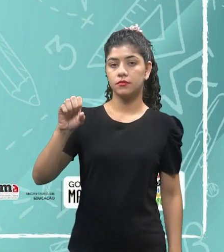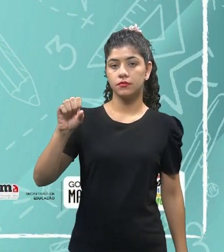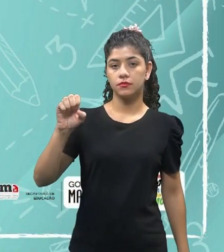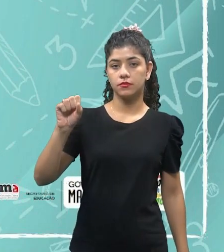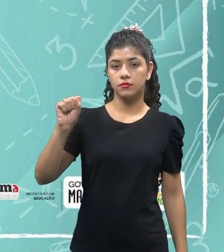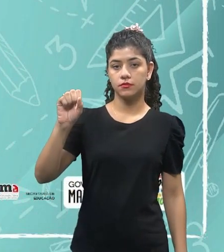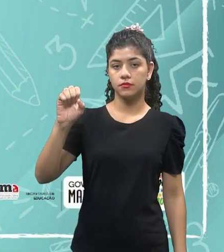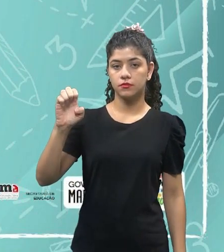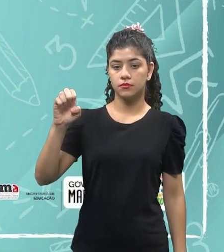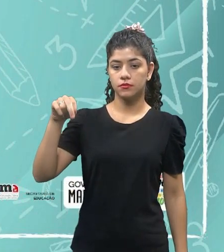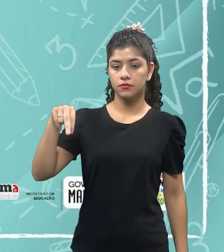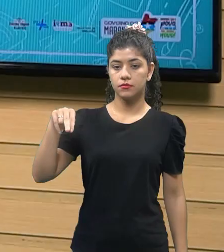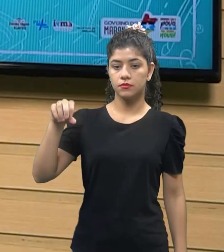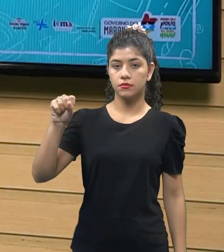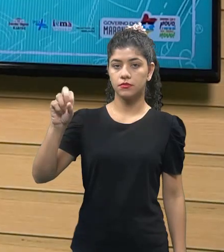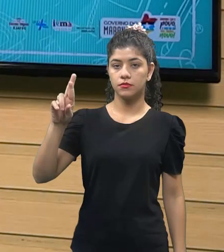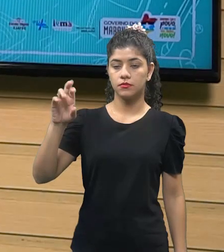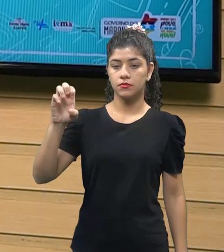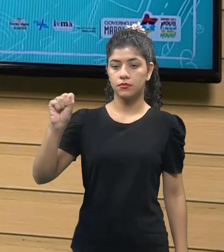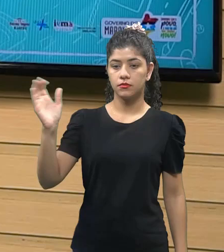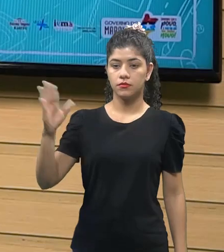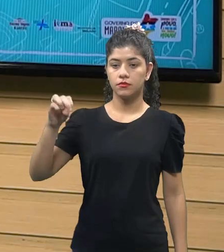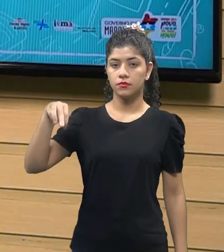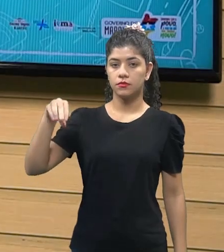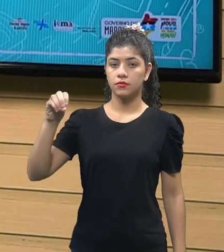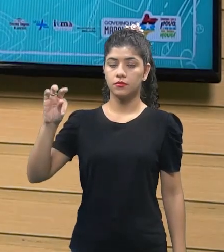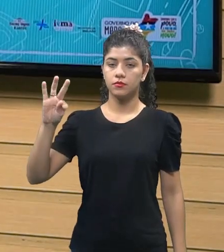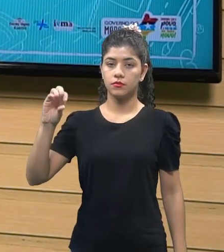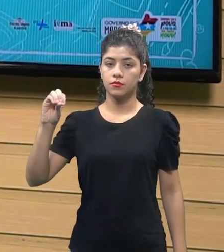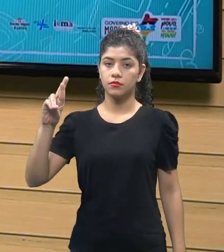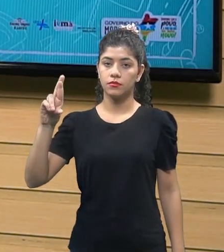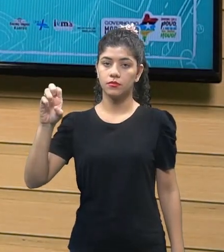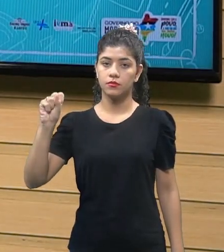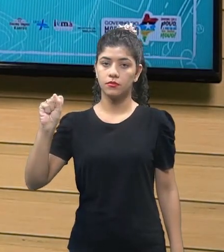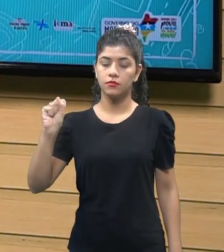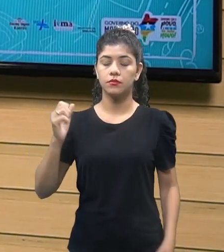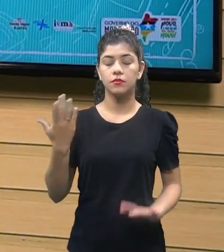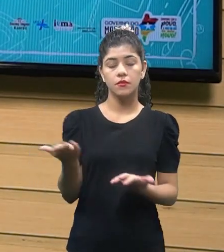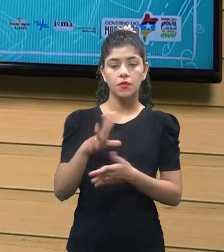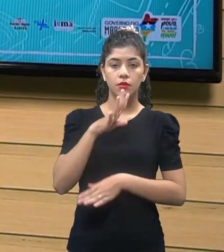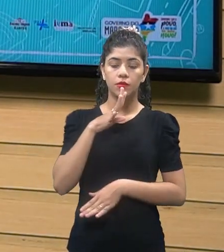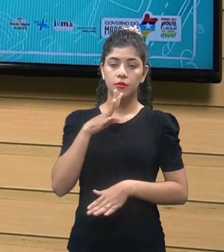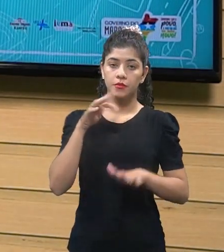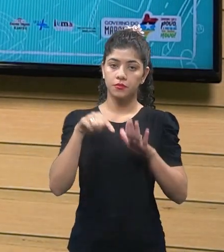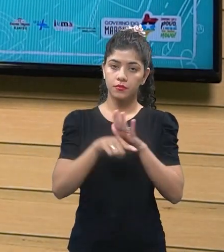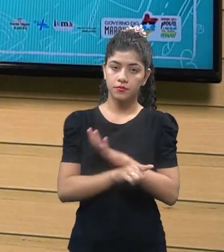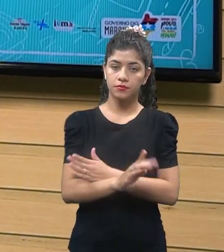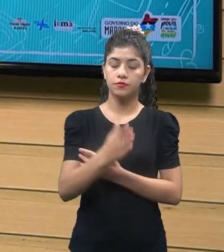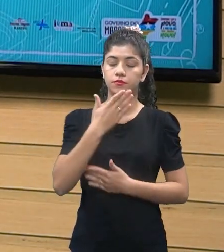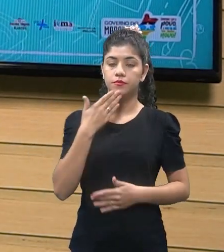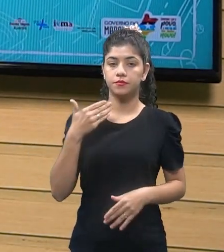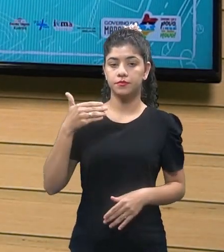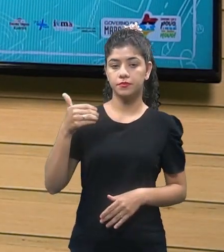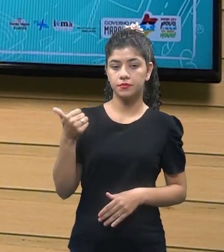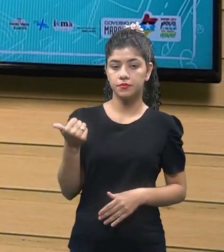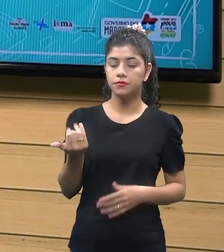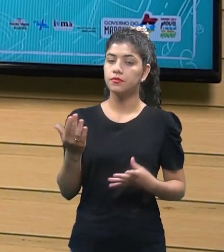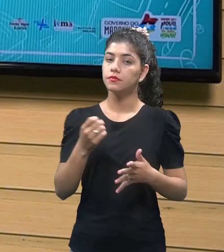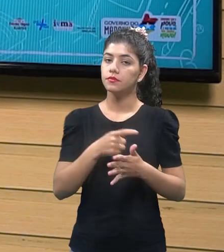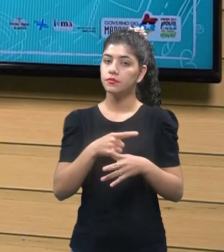e motores. Aqui nós vamos conhecer um pouco mais sobre esses